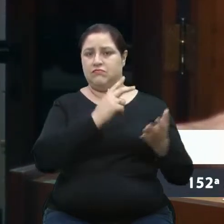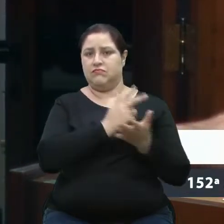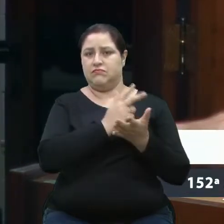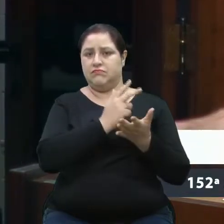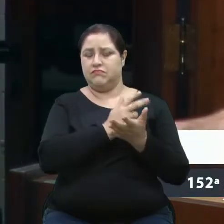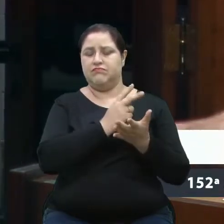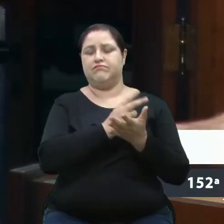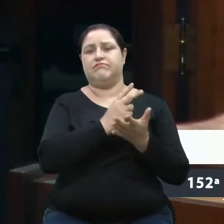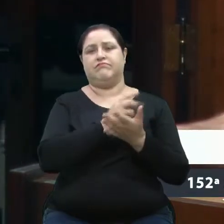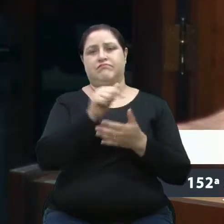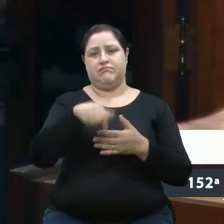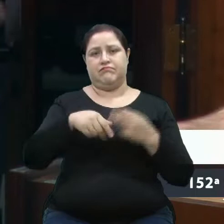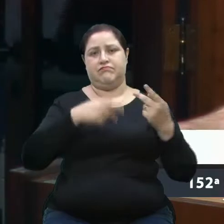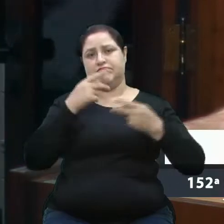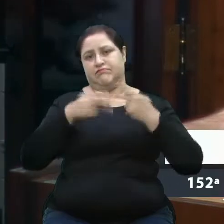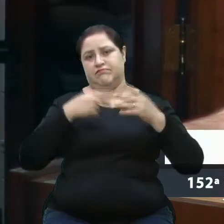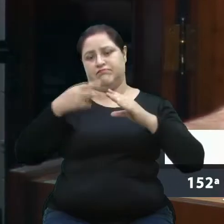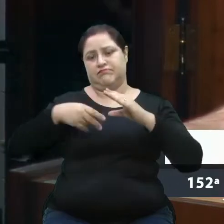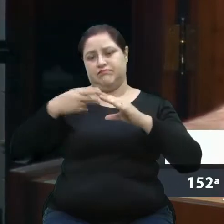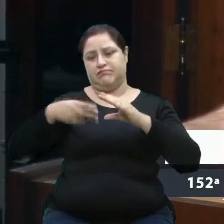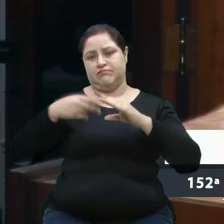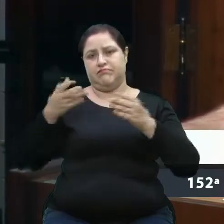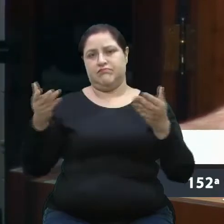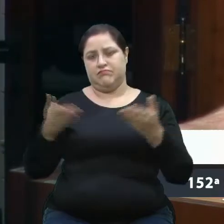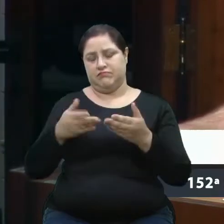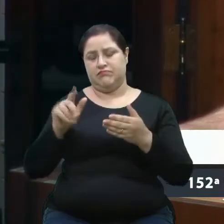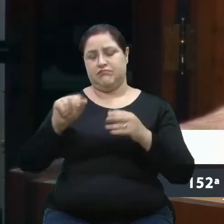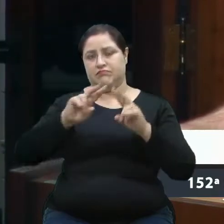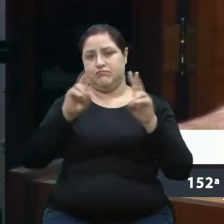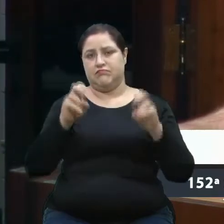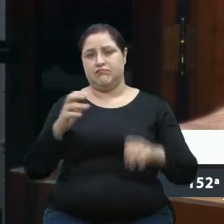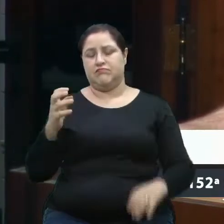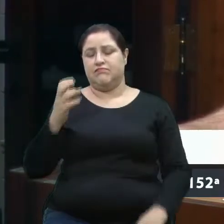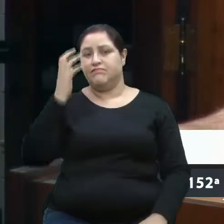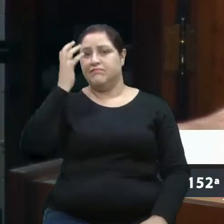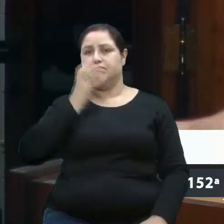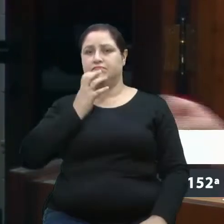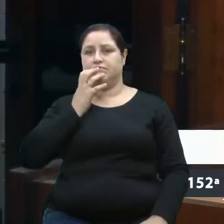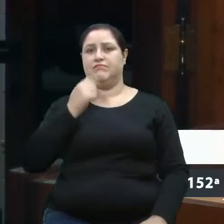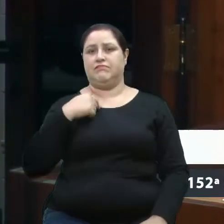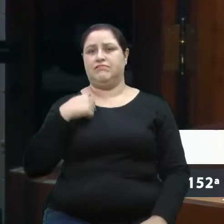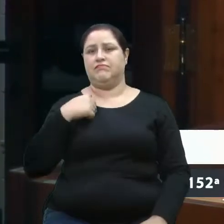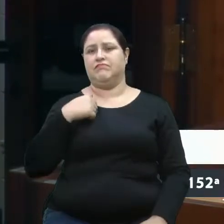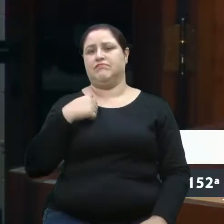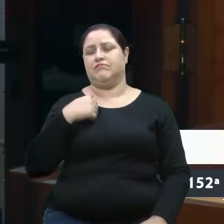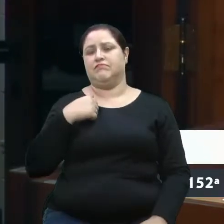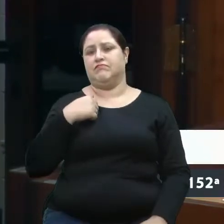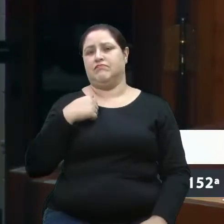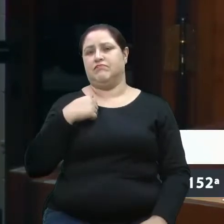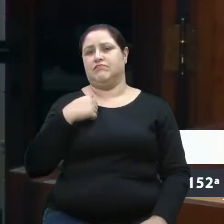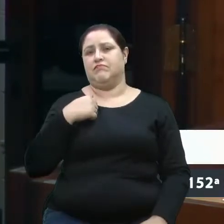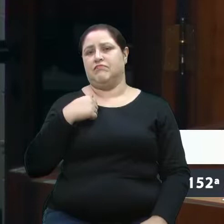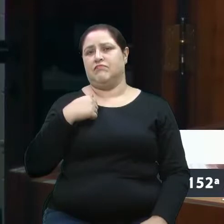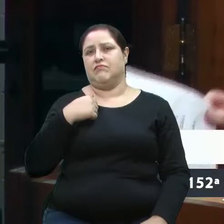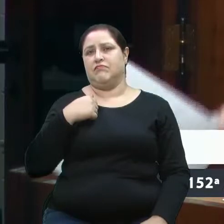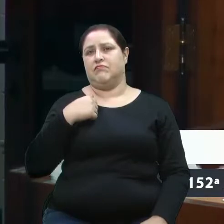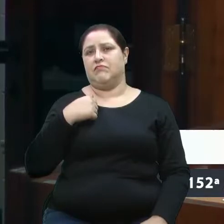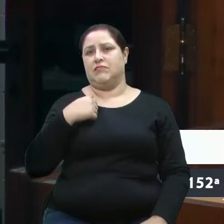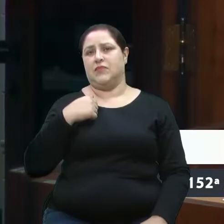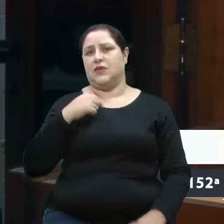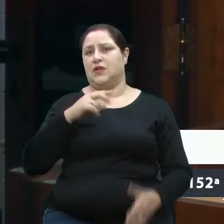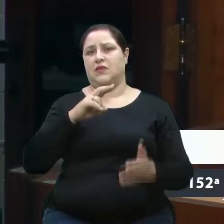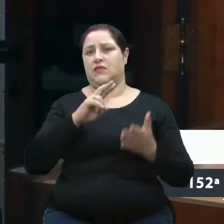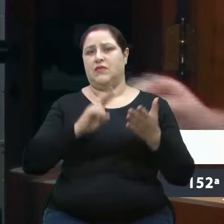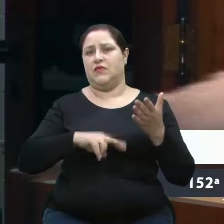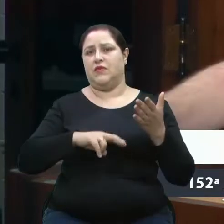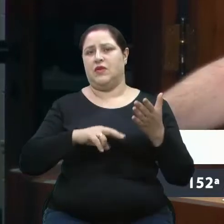tona nessa casa. E hoje, como é um assunto muito sério, eu vou me furtar de ler um discurso que eu fiz.